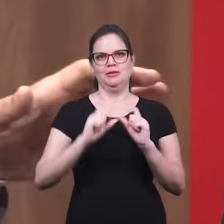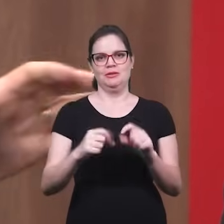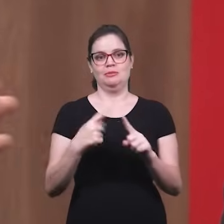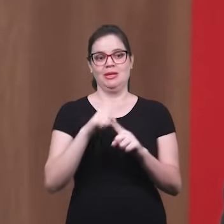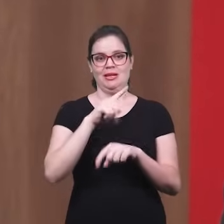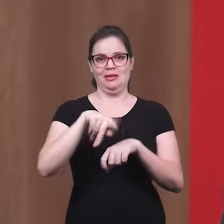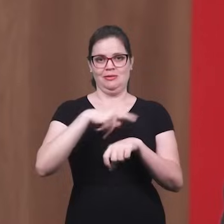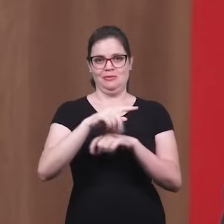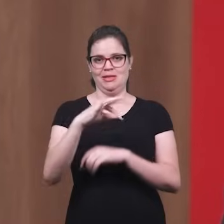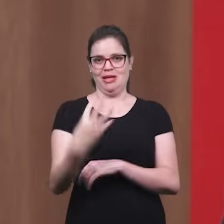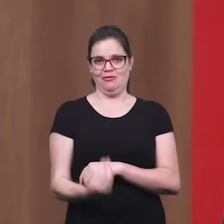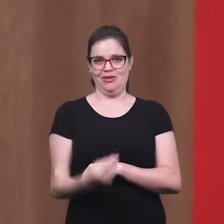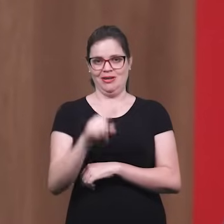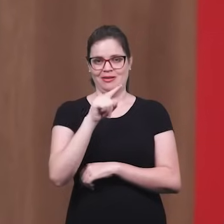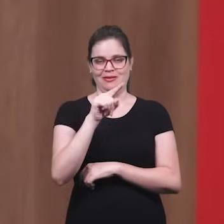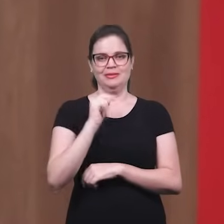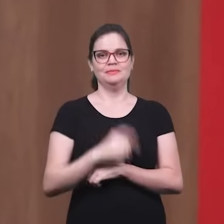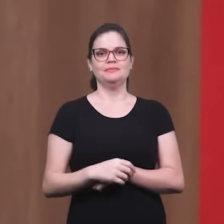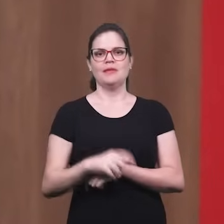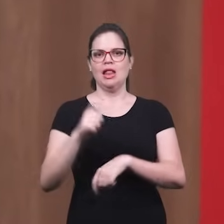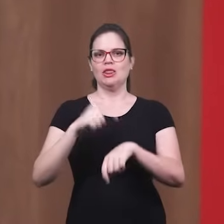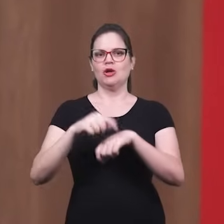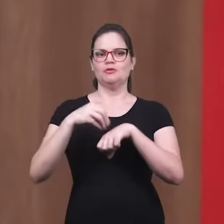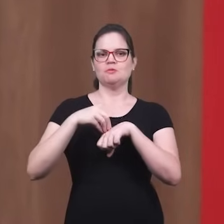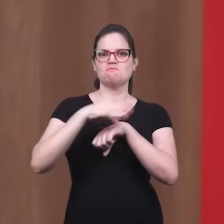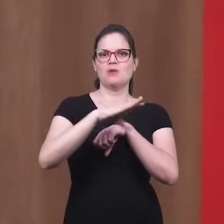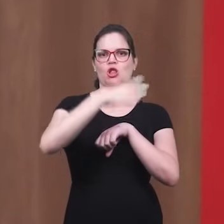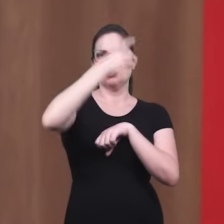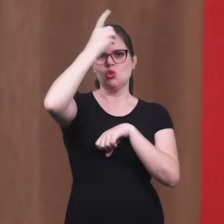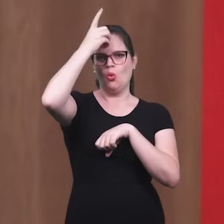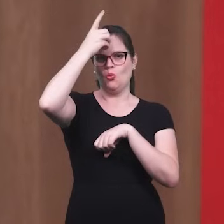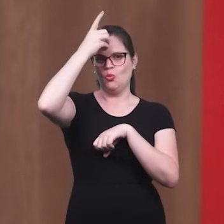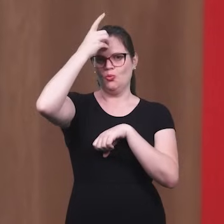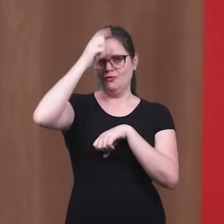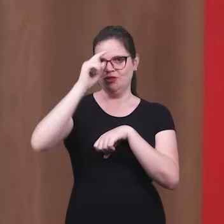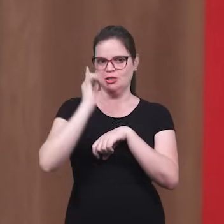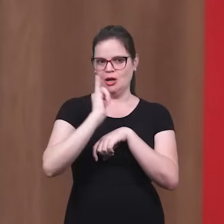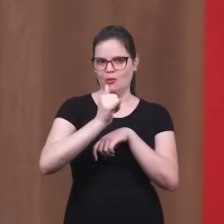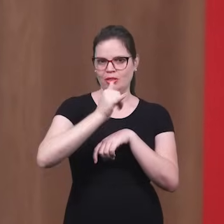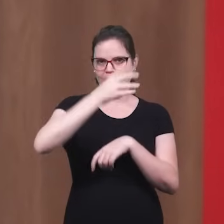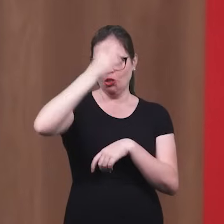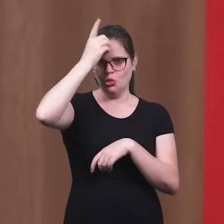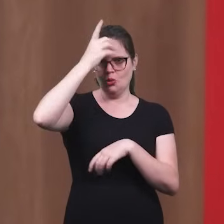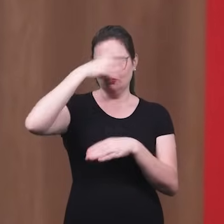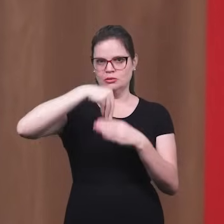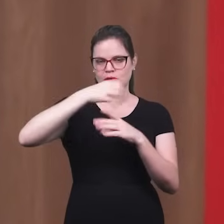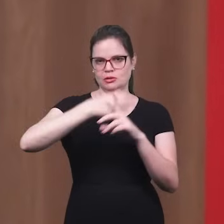em Guiné-Bissau é quando você entrega um dom espiritual, né, no culto profético, o pastor